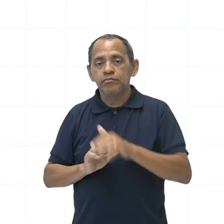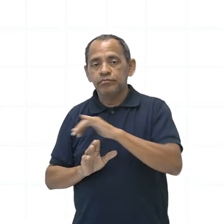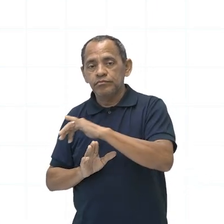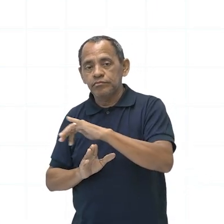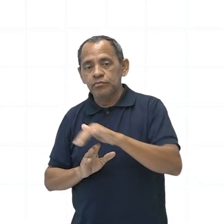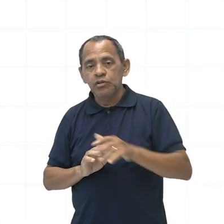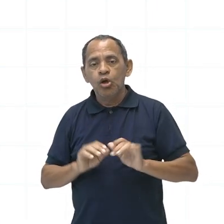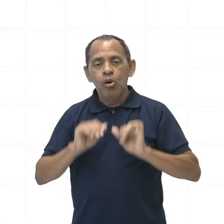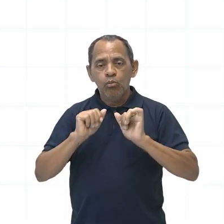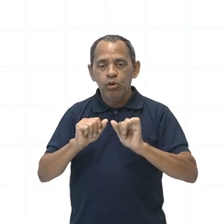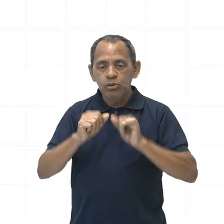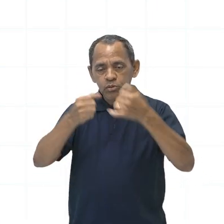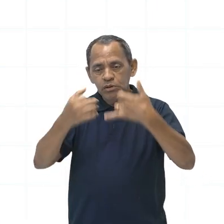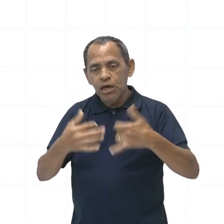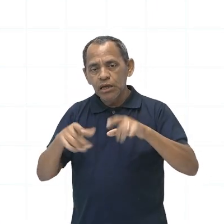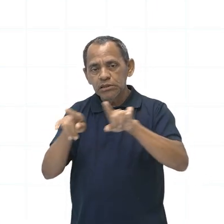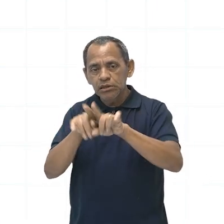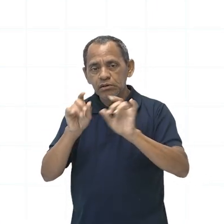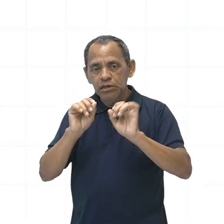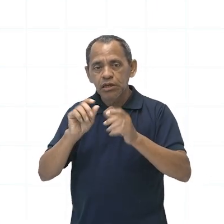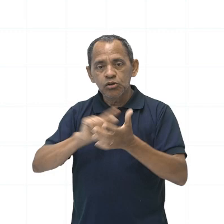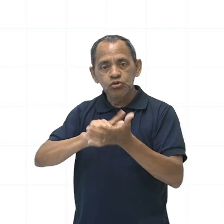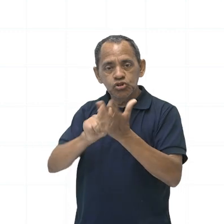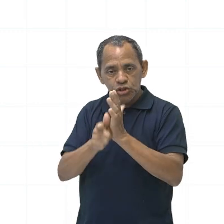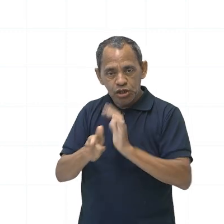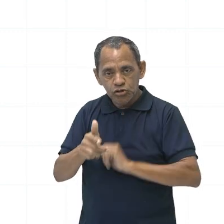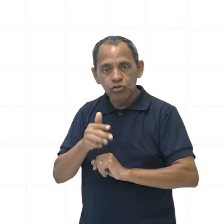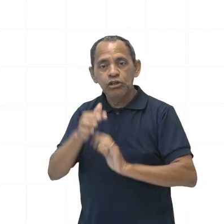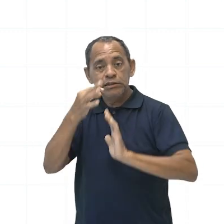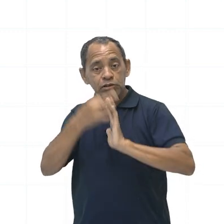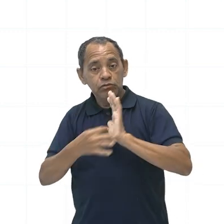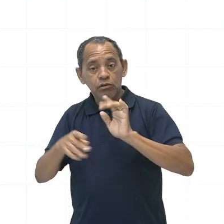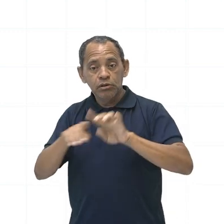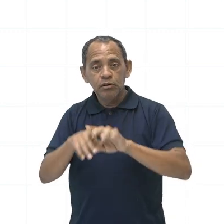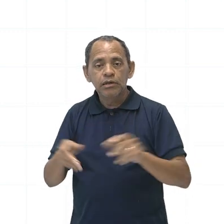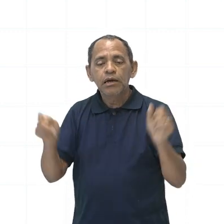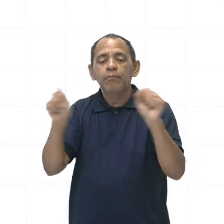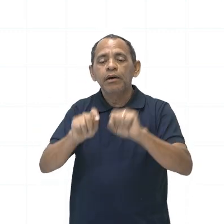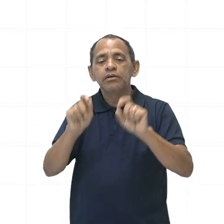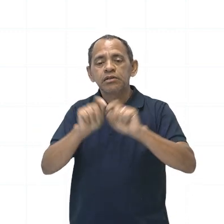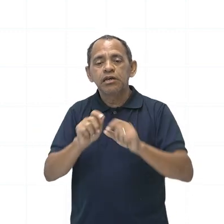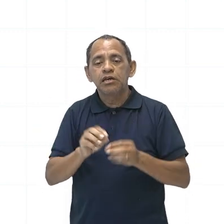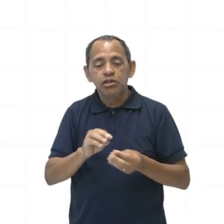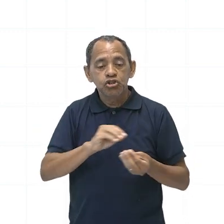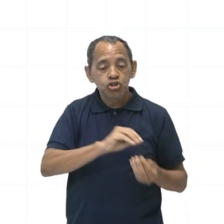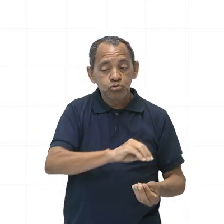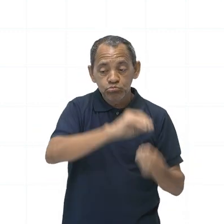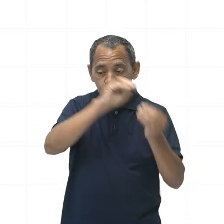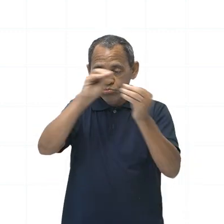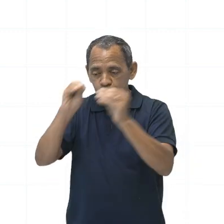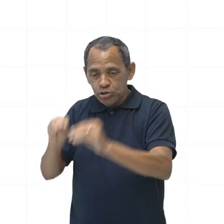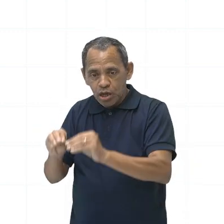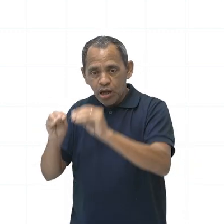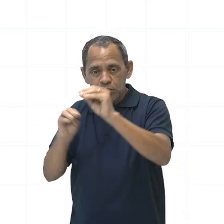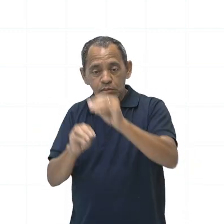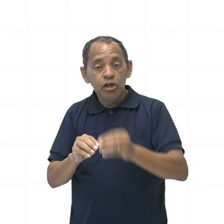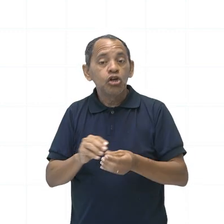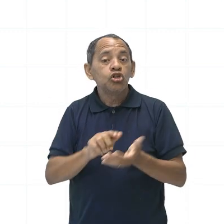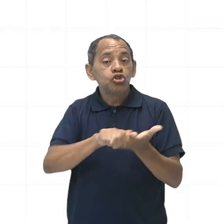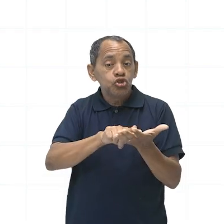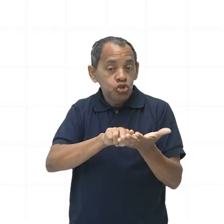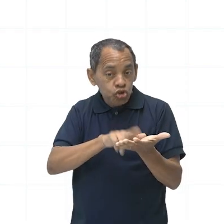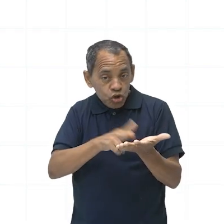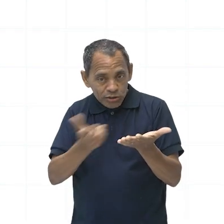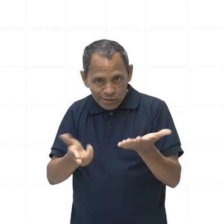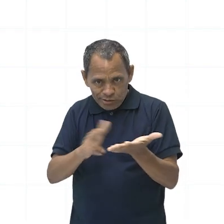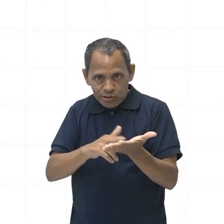podemos dizer, então, que a crônica é um gênero textual capaz de transitar entre os campos jornalístico e literário.